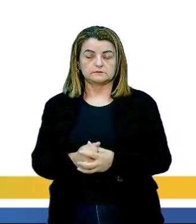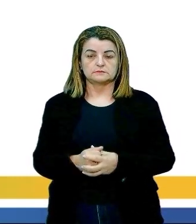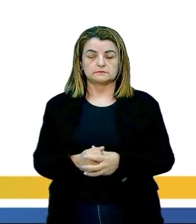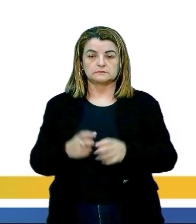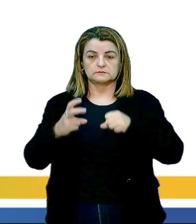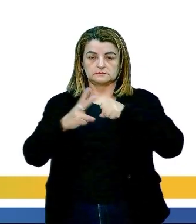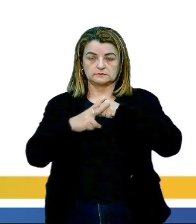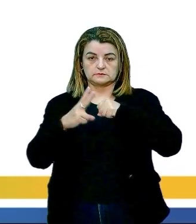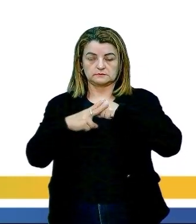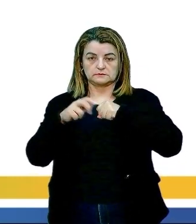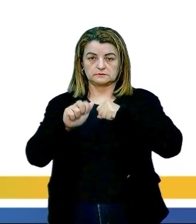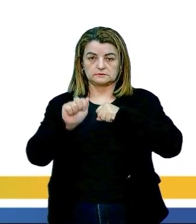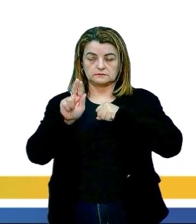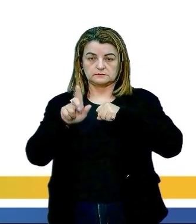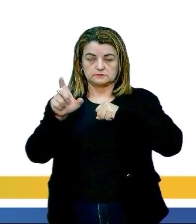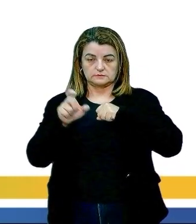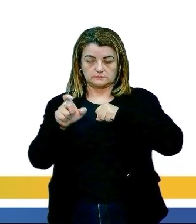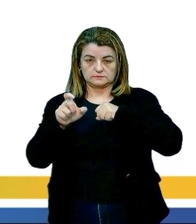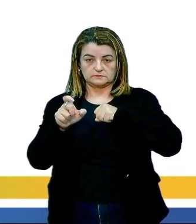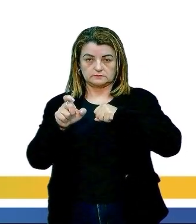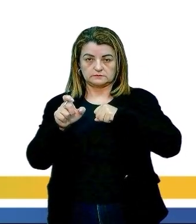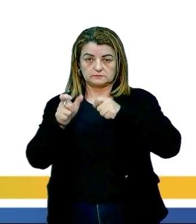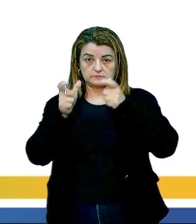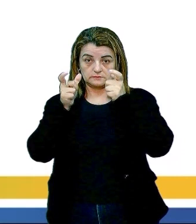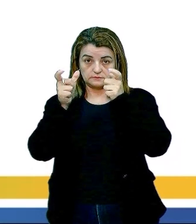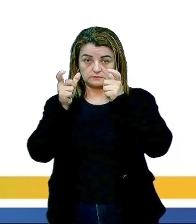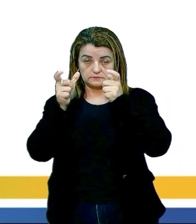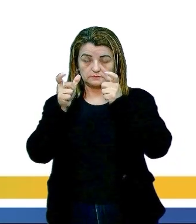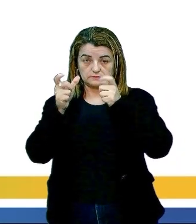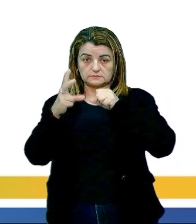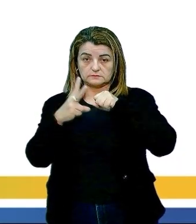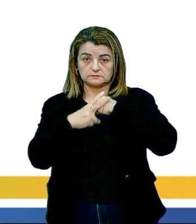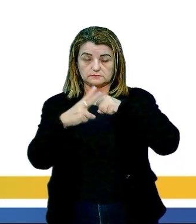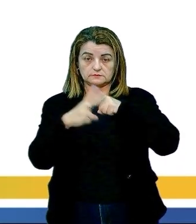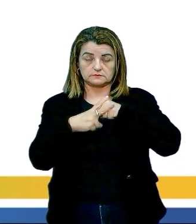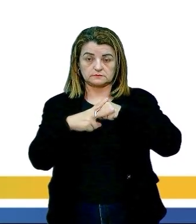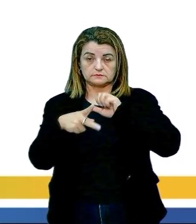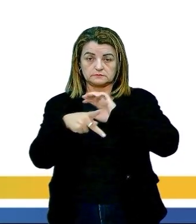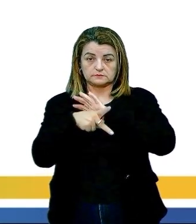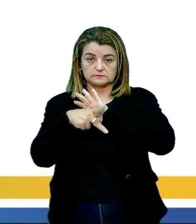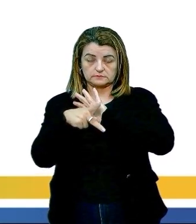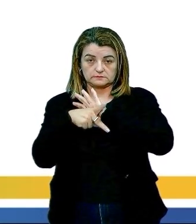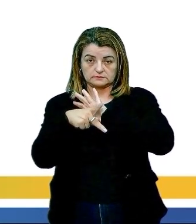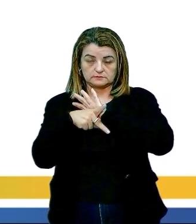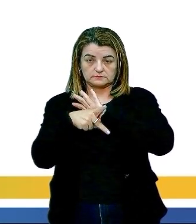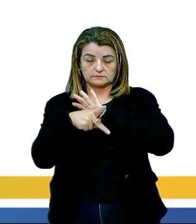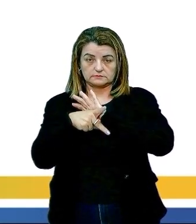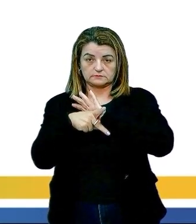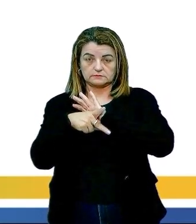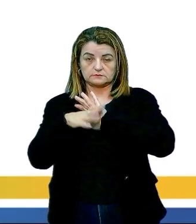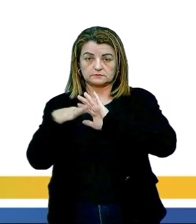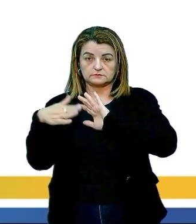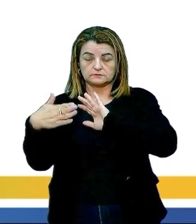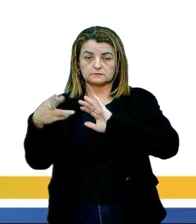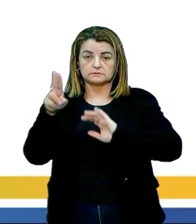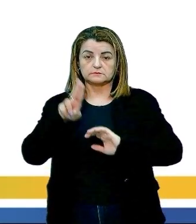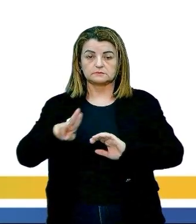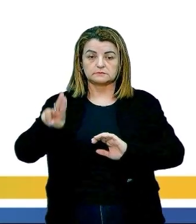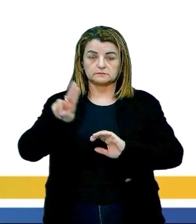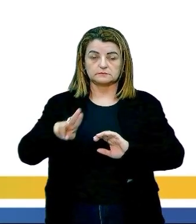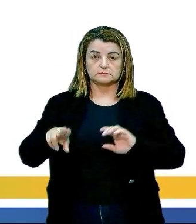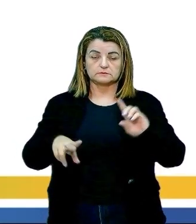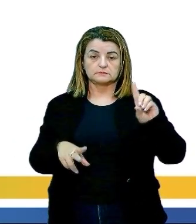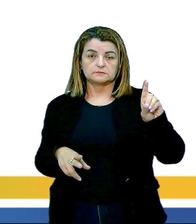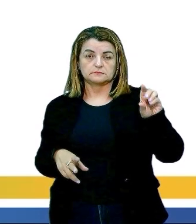O verbo auxiliar do, nesse caso, alerta para um tempo verbal específico. Ou seja, quando nós usamos o